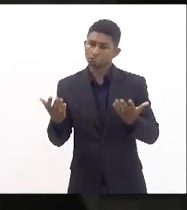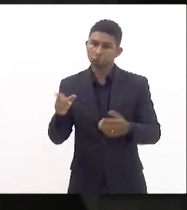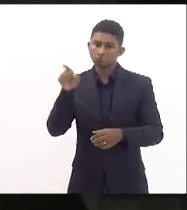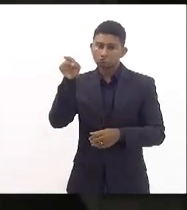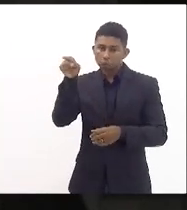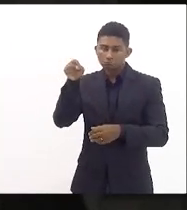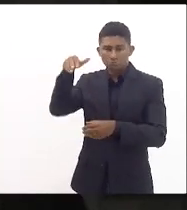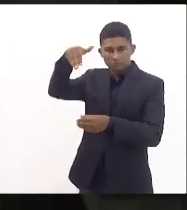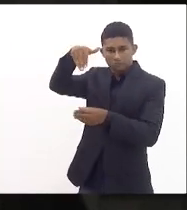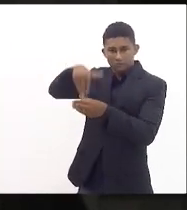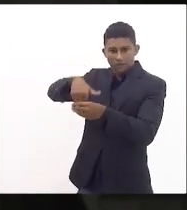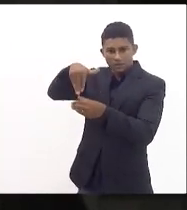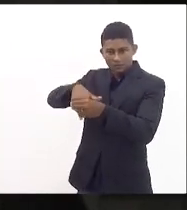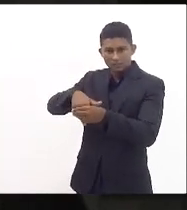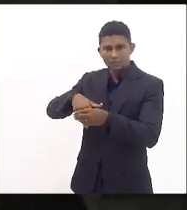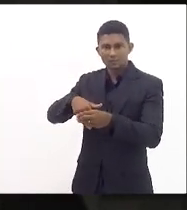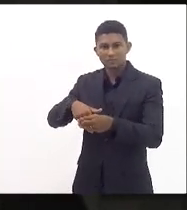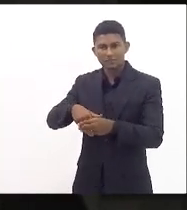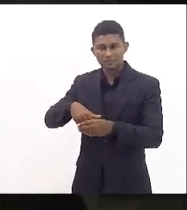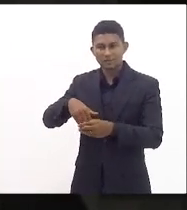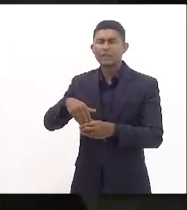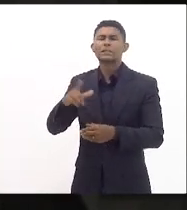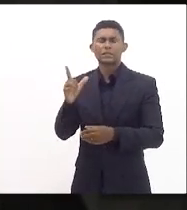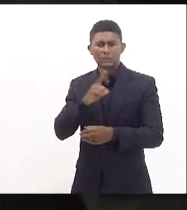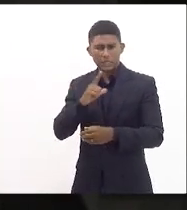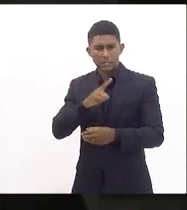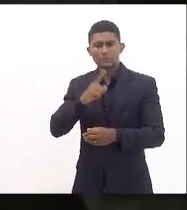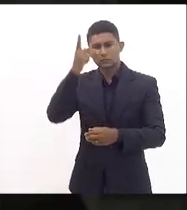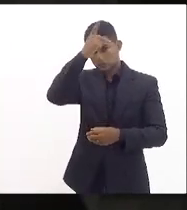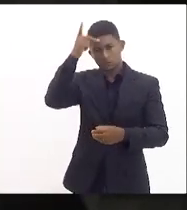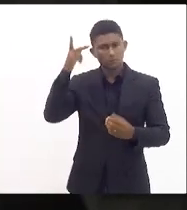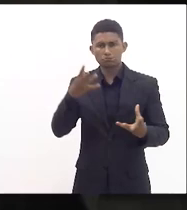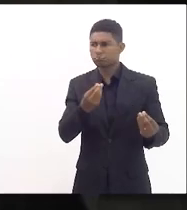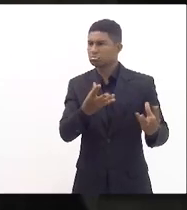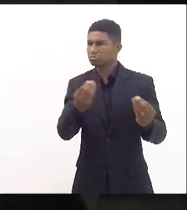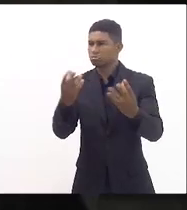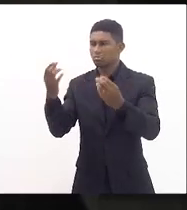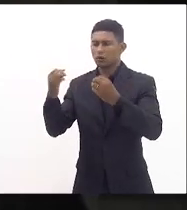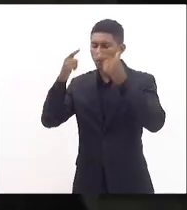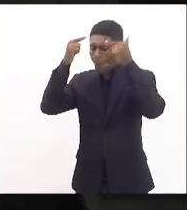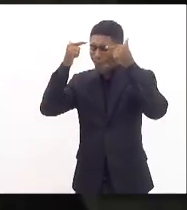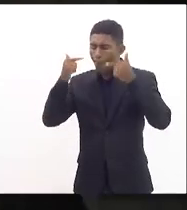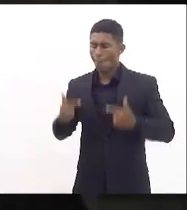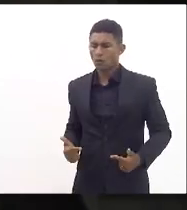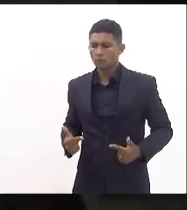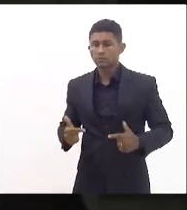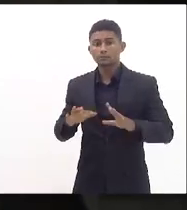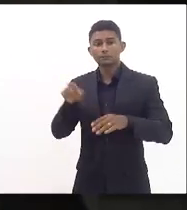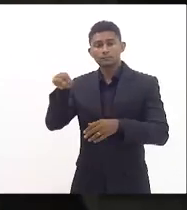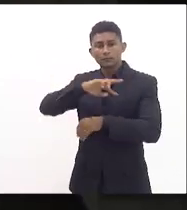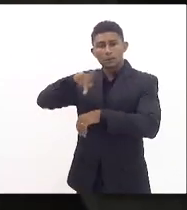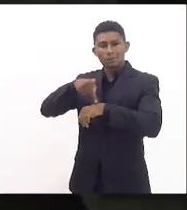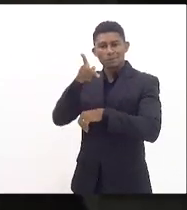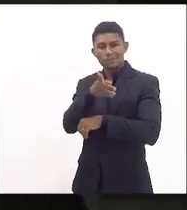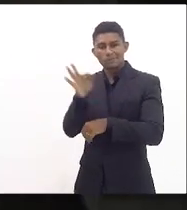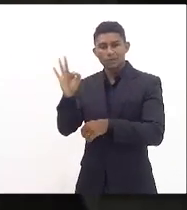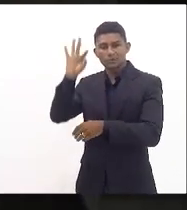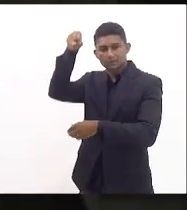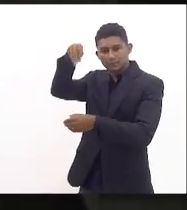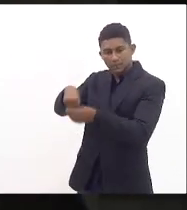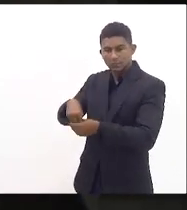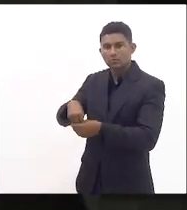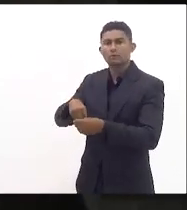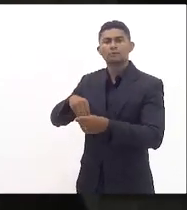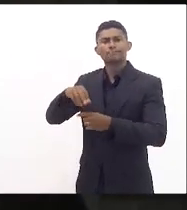é um eleitorado grande, teve uma abstenção muito forte, mas é um país de grande simbologia dentro